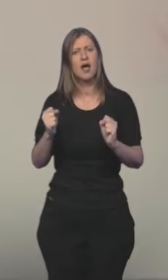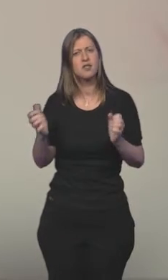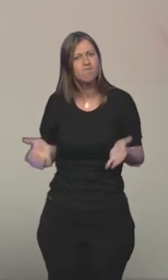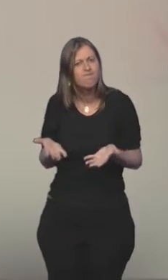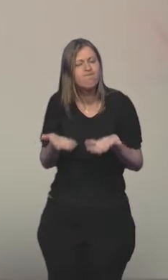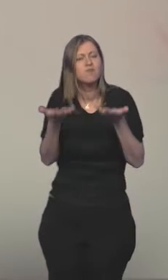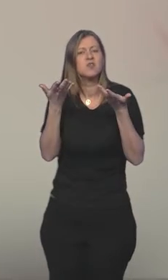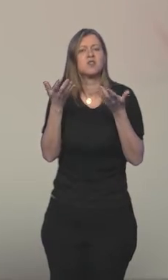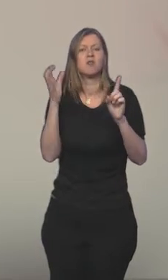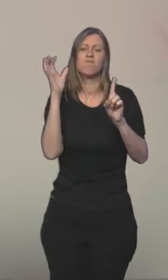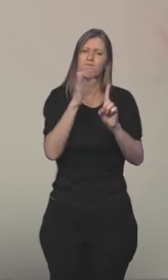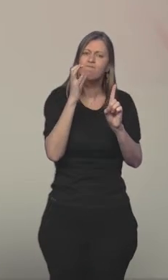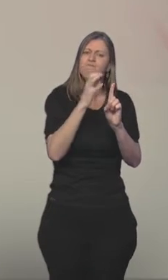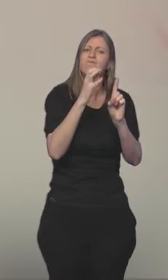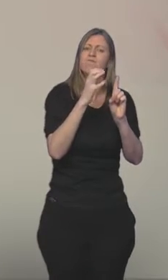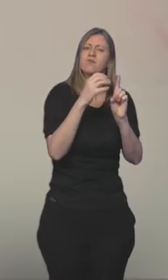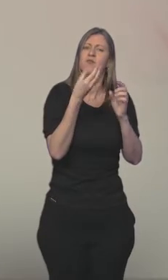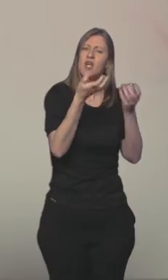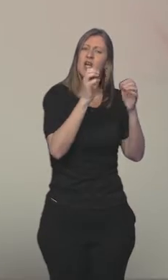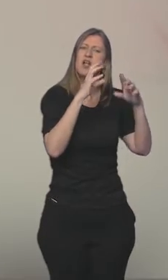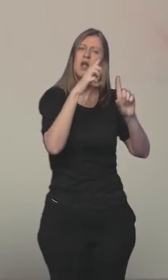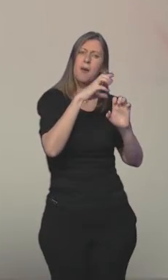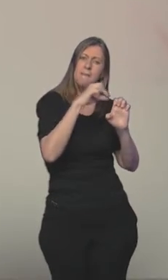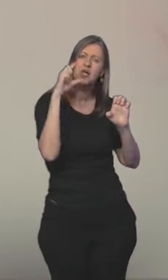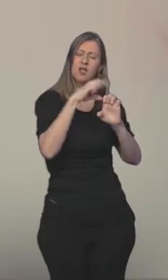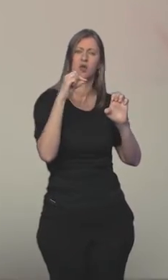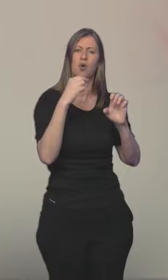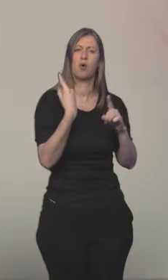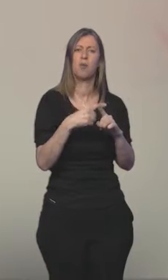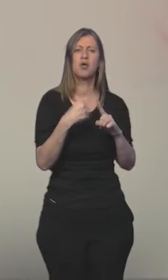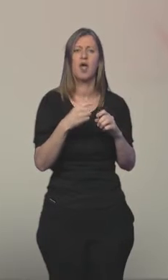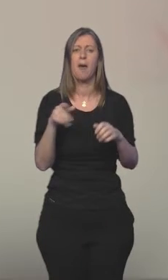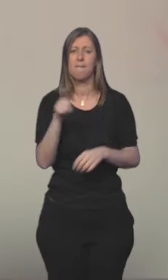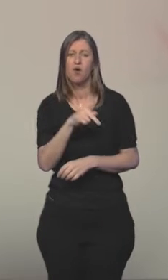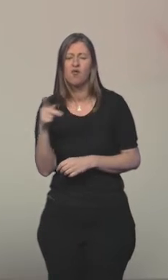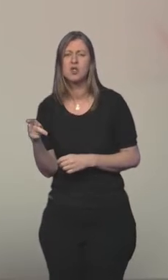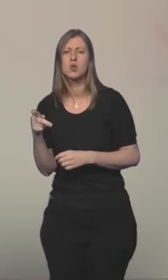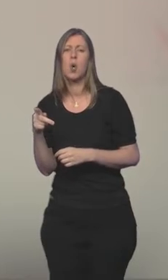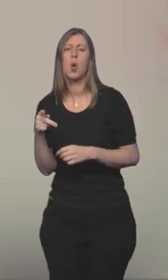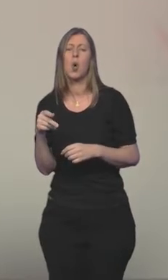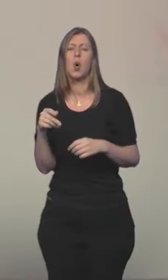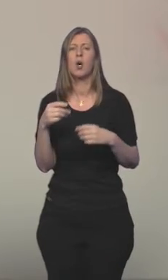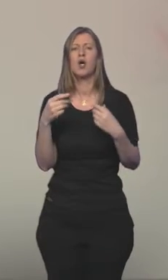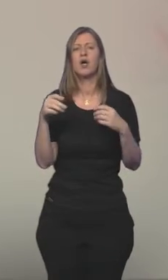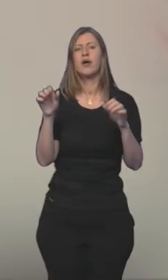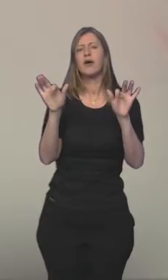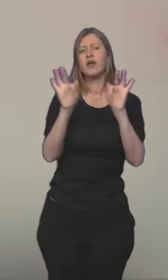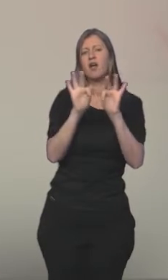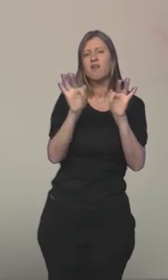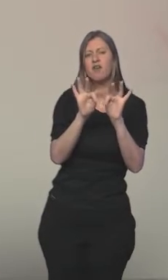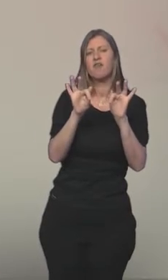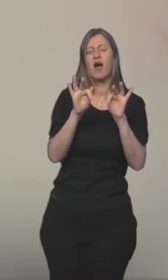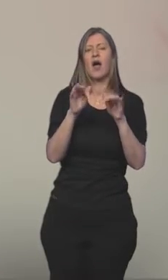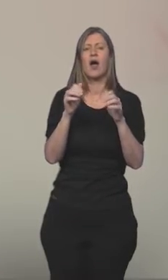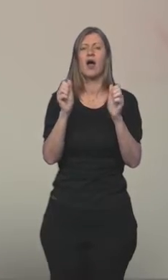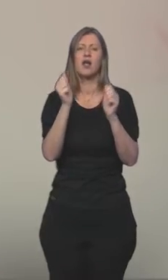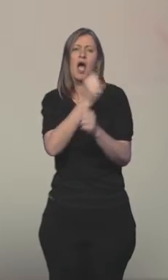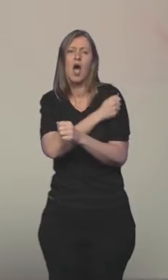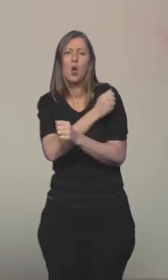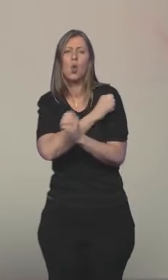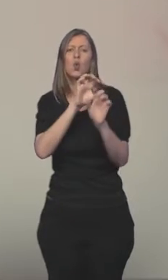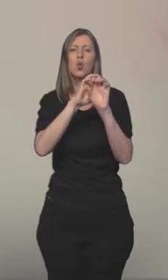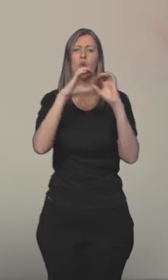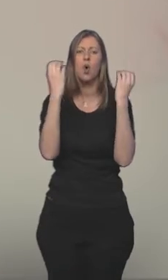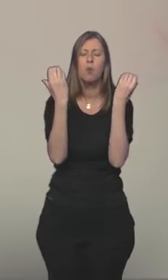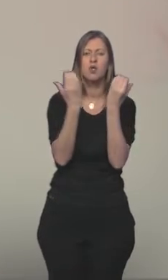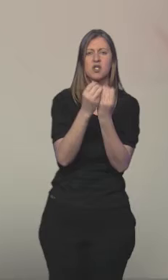pudesse inspirar, pudesse sensibilizar os empreendedores. Empreendedores, digam-se professores da Fevale, alunos, comunidade em